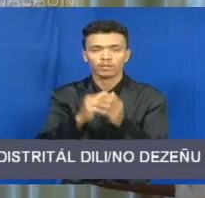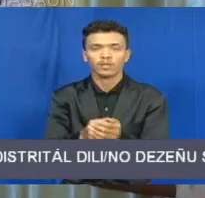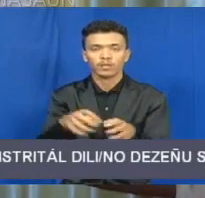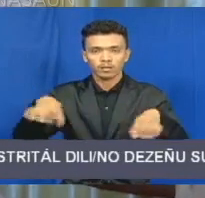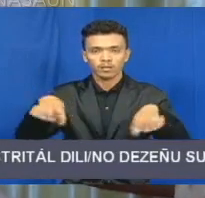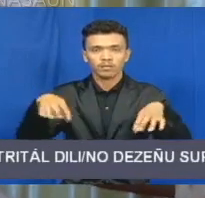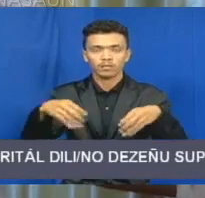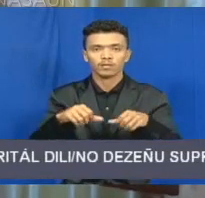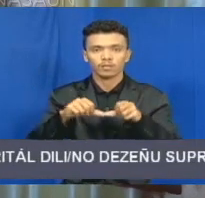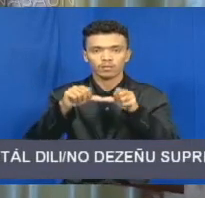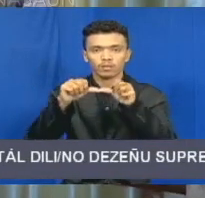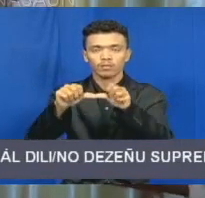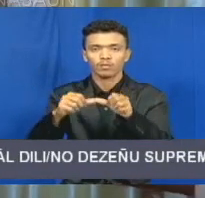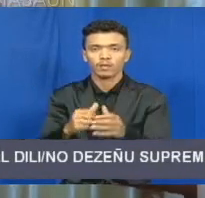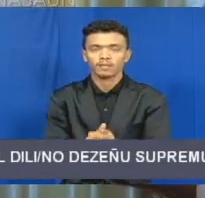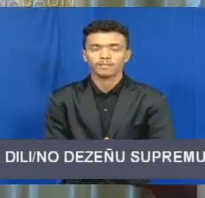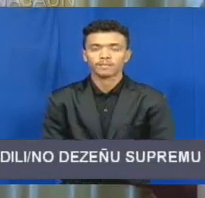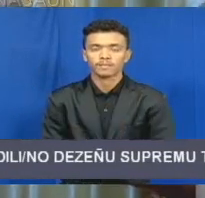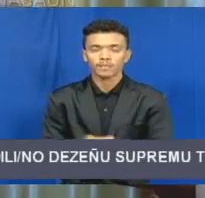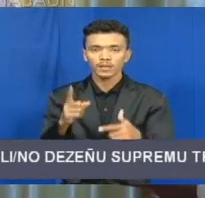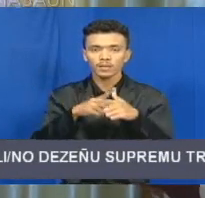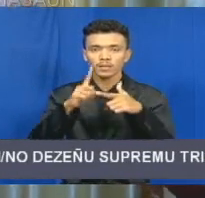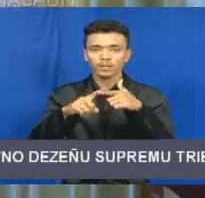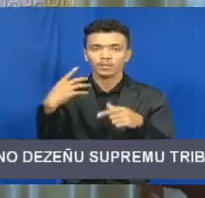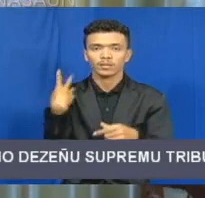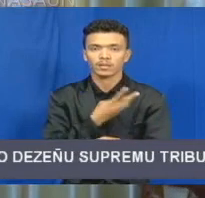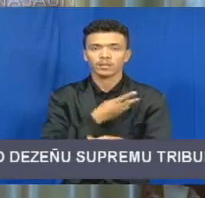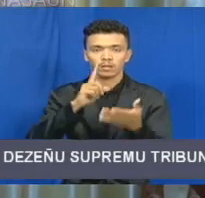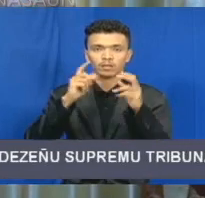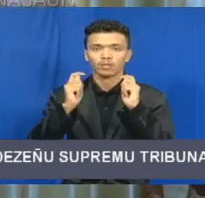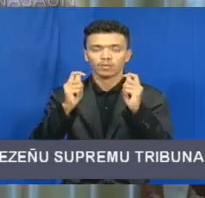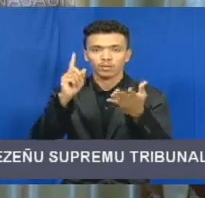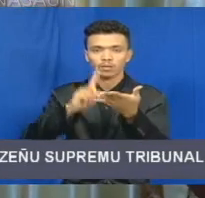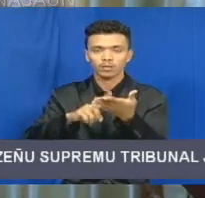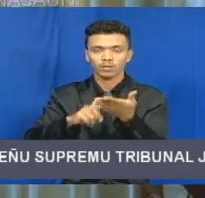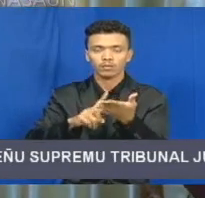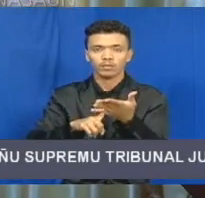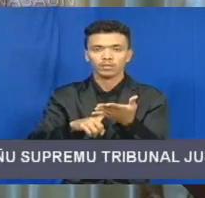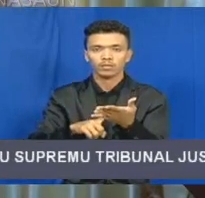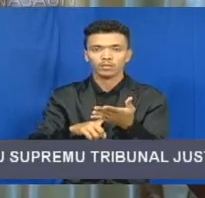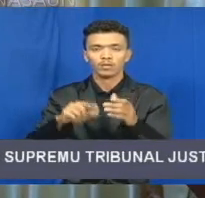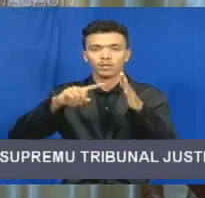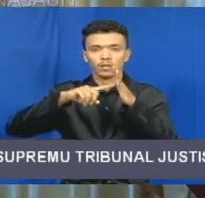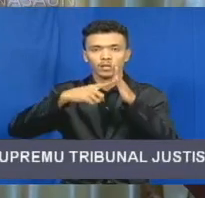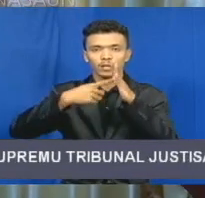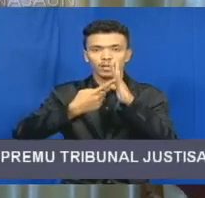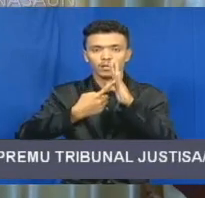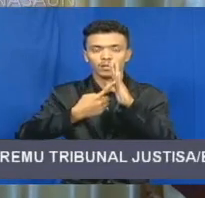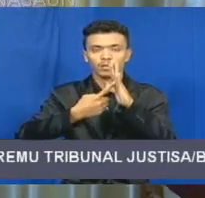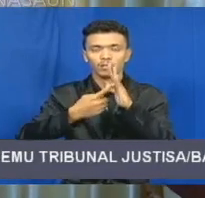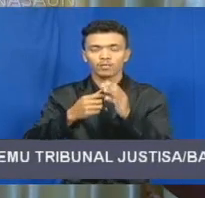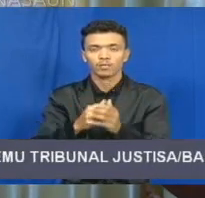Lau, e em Lau, depois ele tenta para a solução e agora obra em Lau, falona, começou a forma de ver que se lento